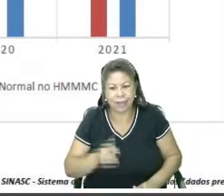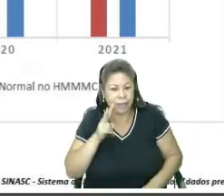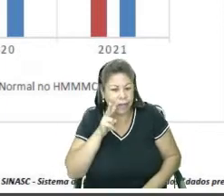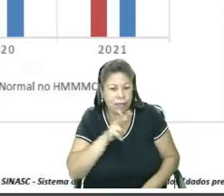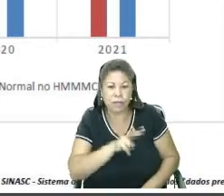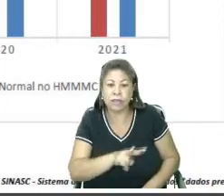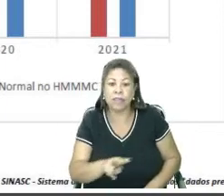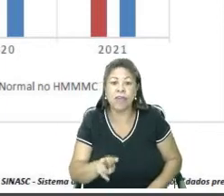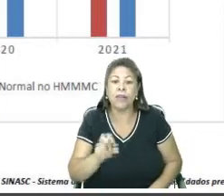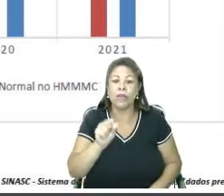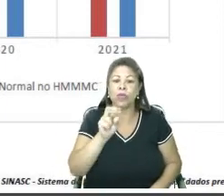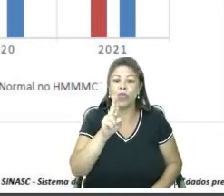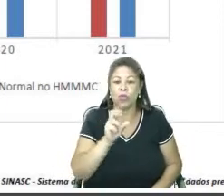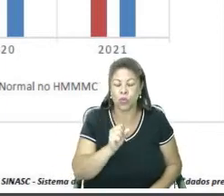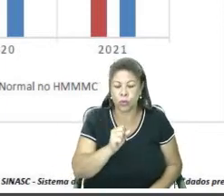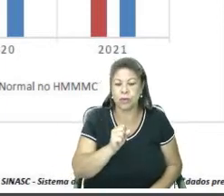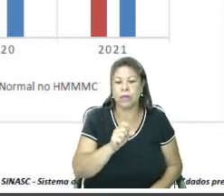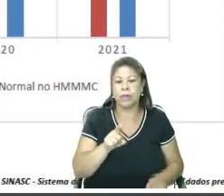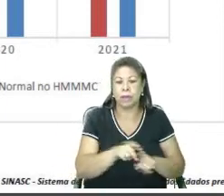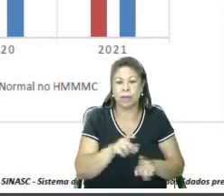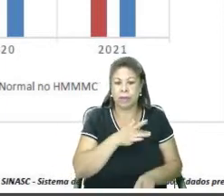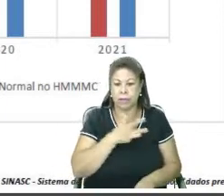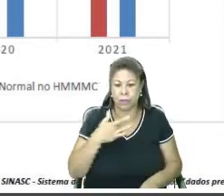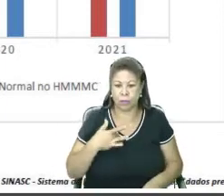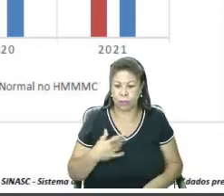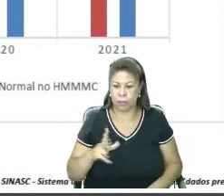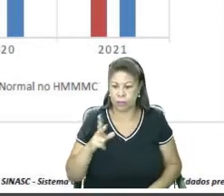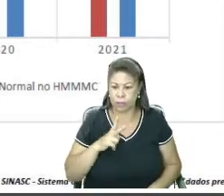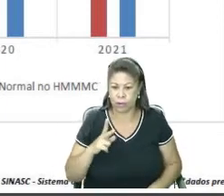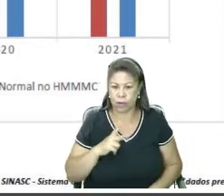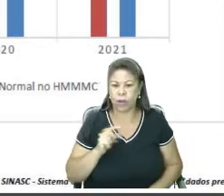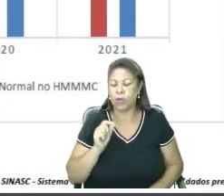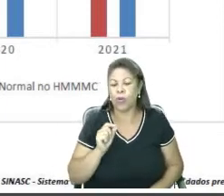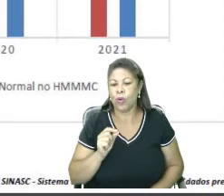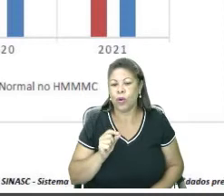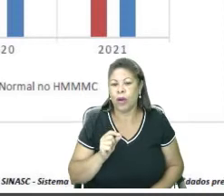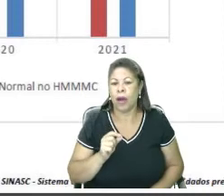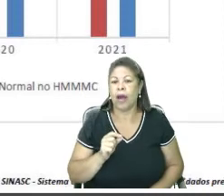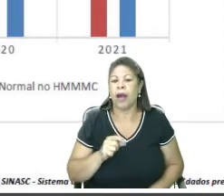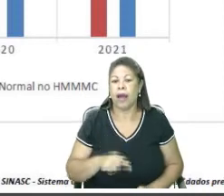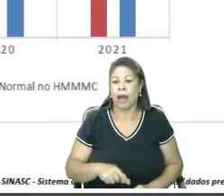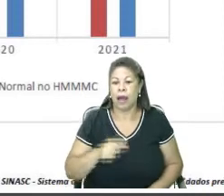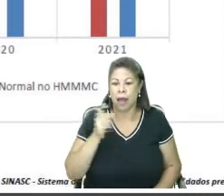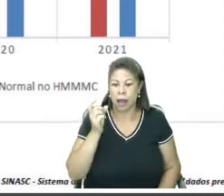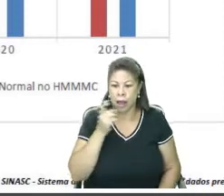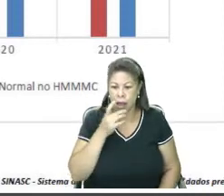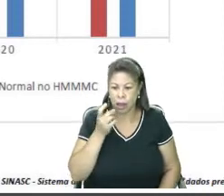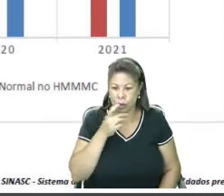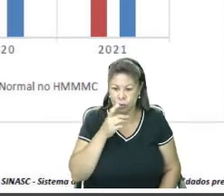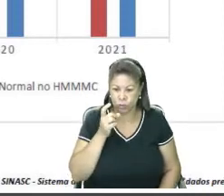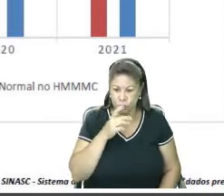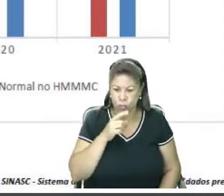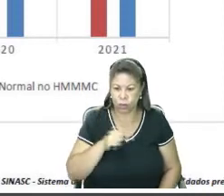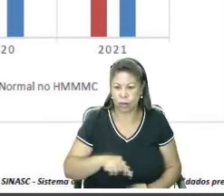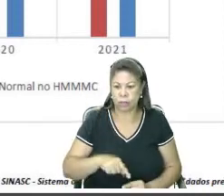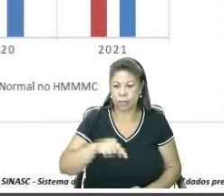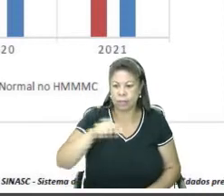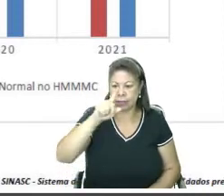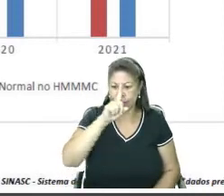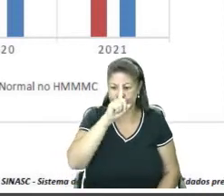SUS e na saúde suplementar, e o azulzinho é só o parto normal no Hospital Mário Covas. Então, a gente tem um pouco